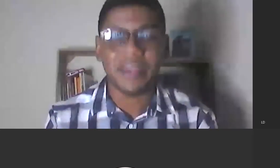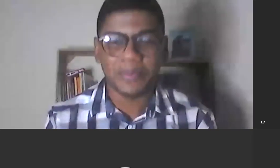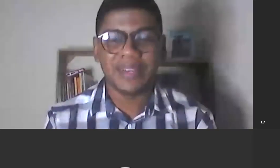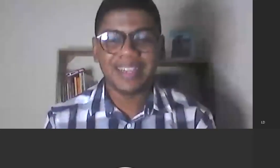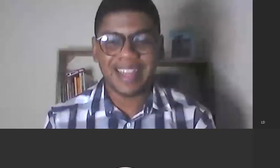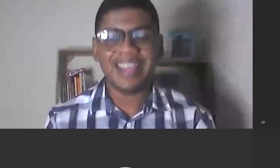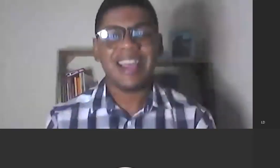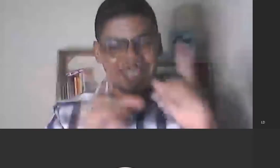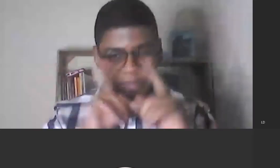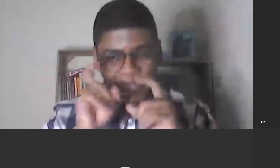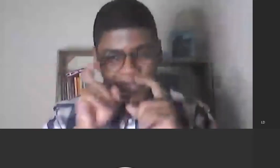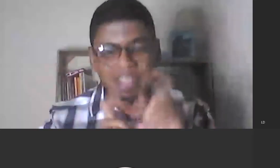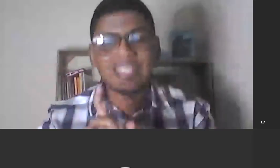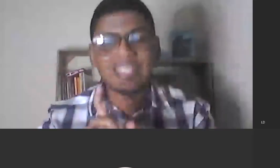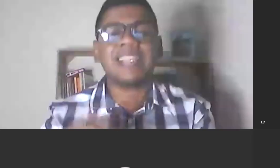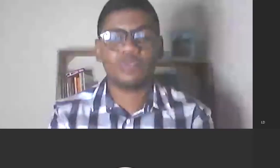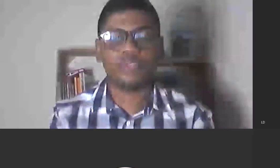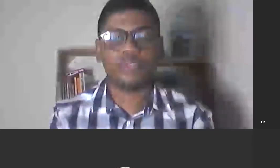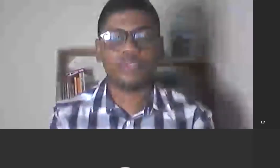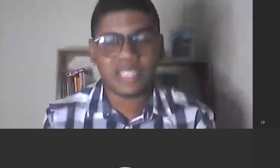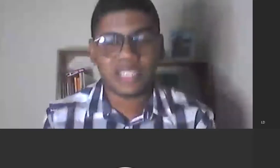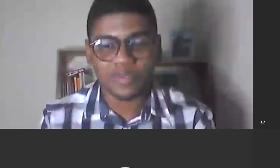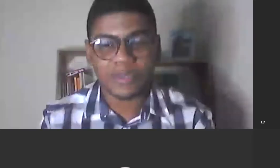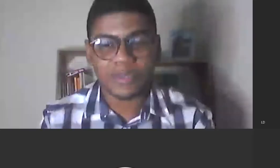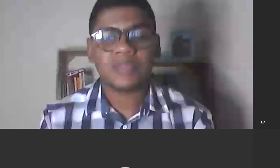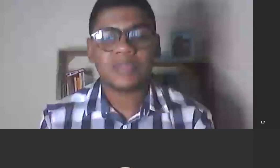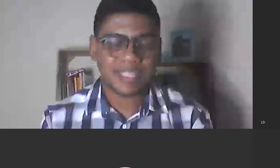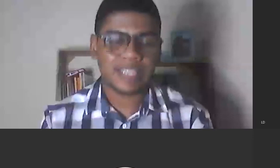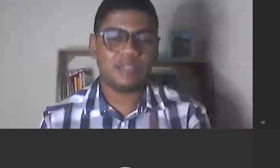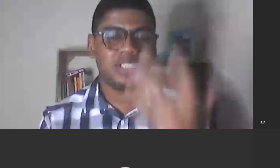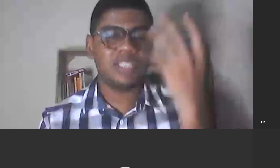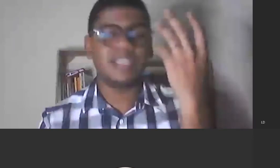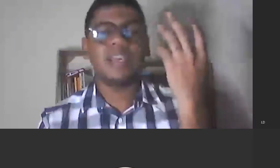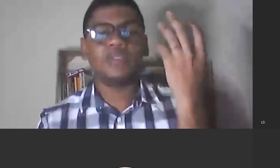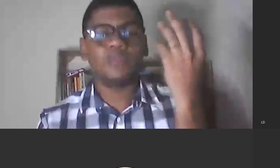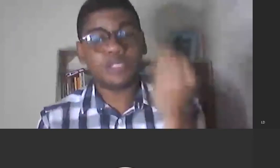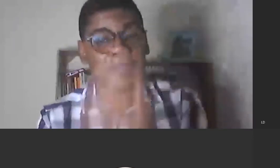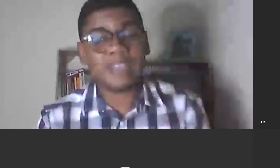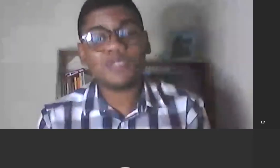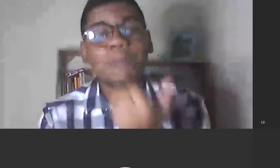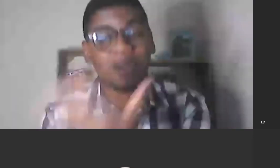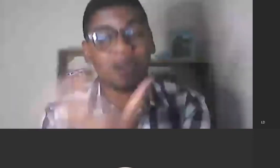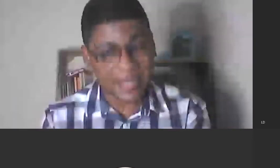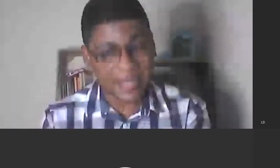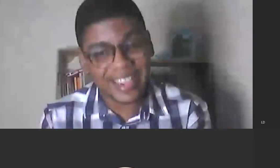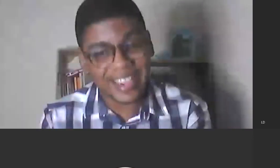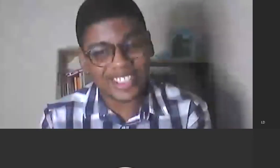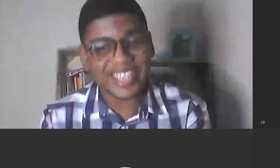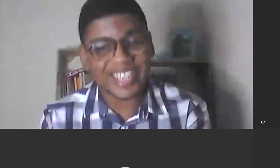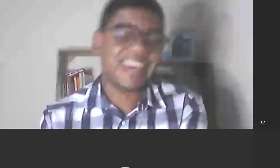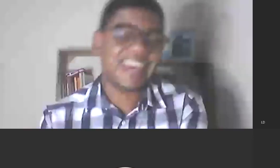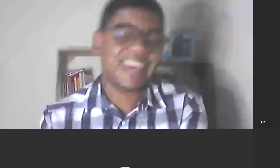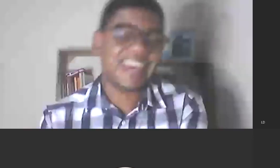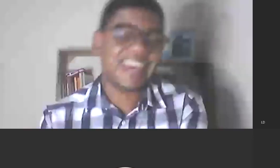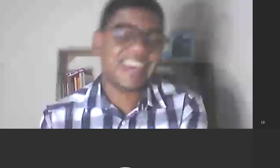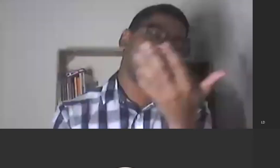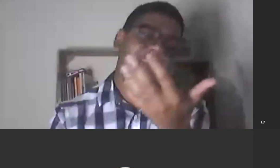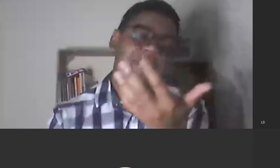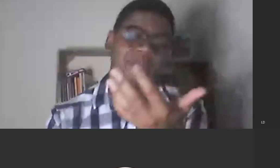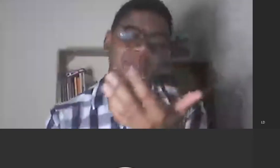sabe aqui sou eu, né? As expressões dela traziam justamente isso. Essa questão do menosprezo pelo paciente,